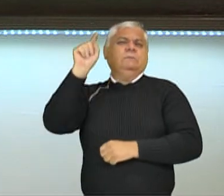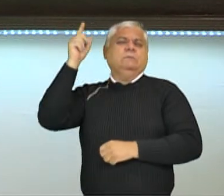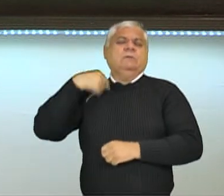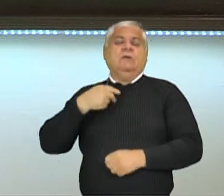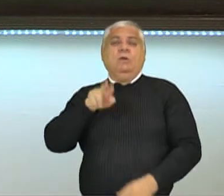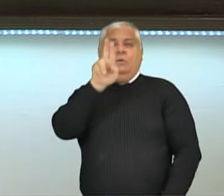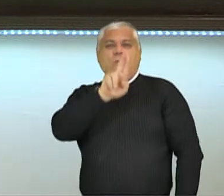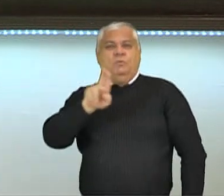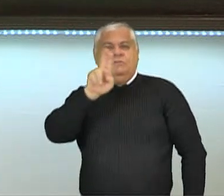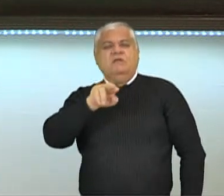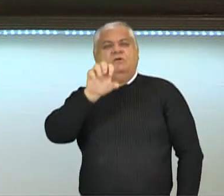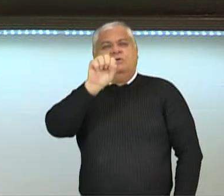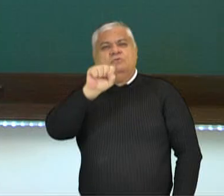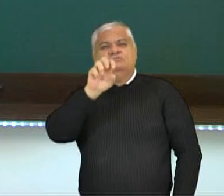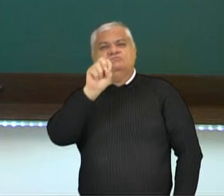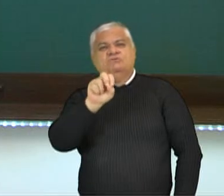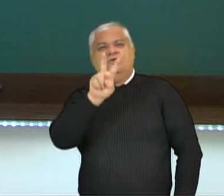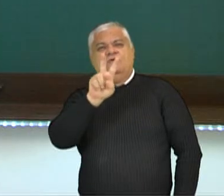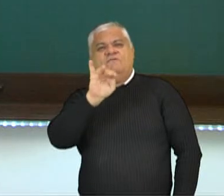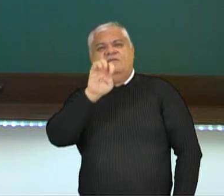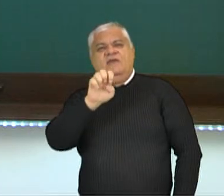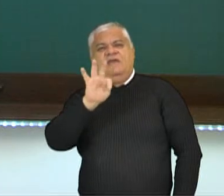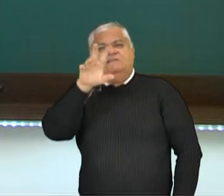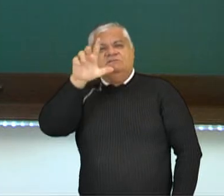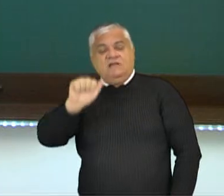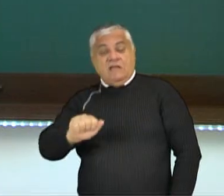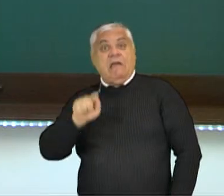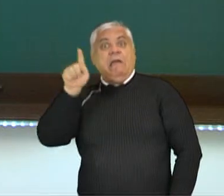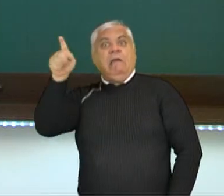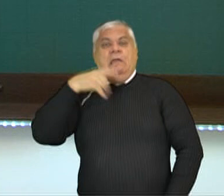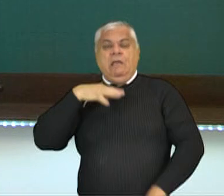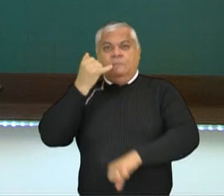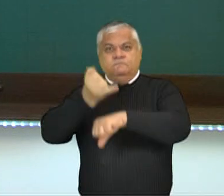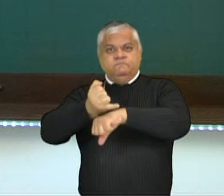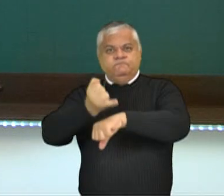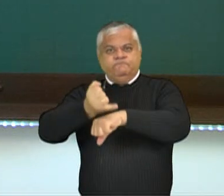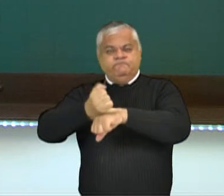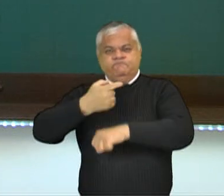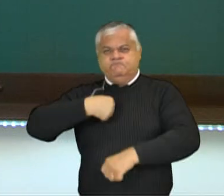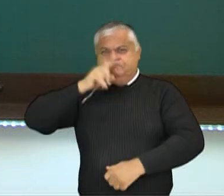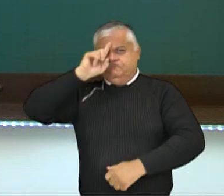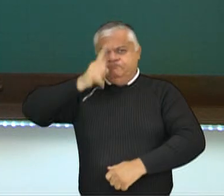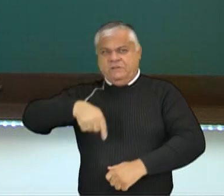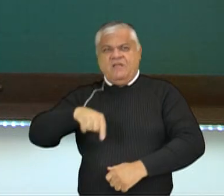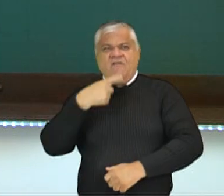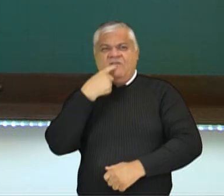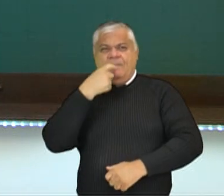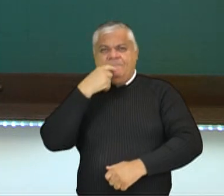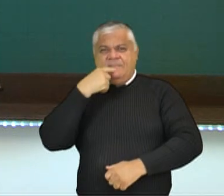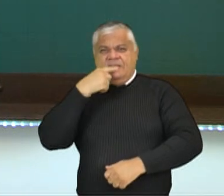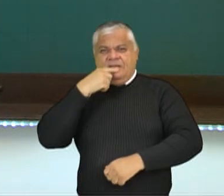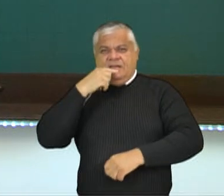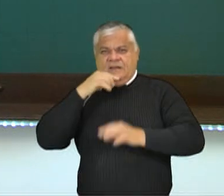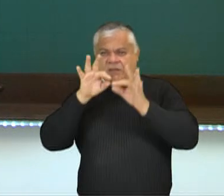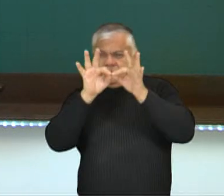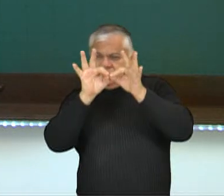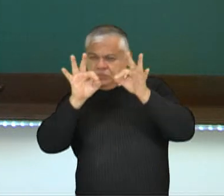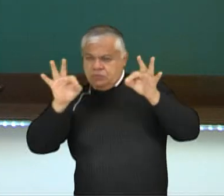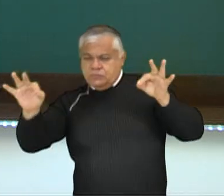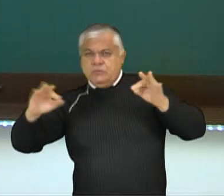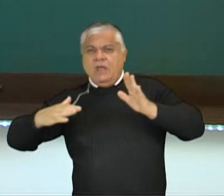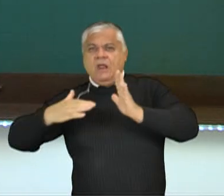União Soviética, a famosa Cortina de Ferro. Então temos aqui a linha em vermelho delimitando aí a região